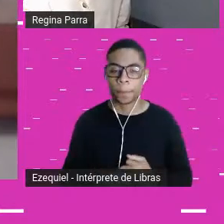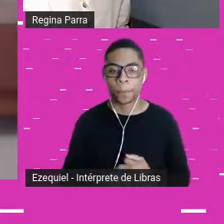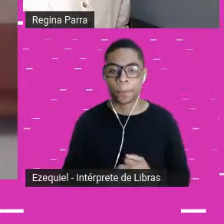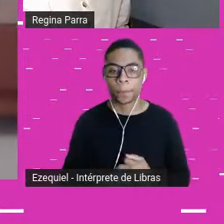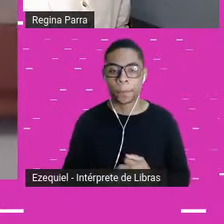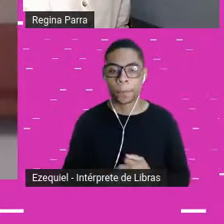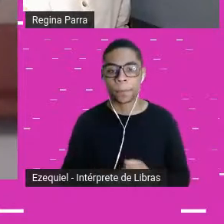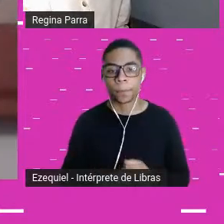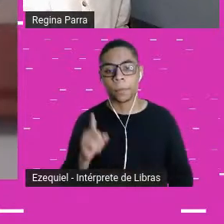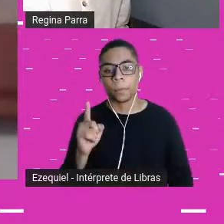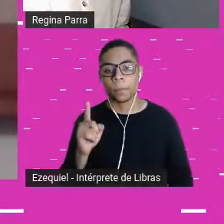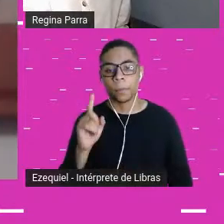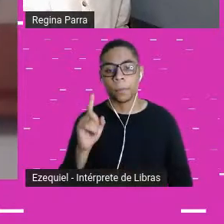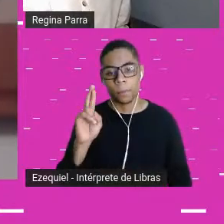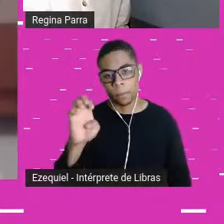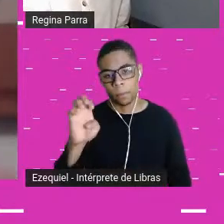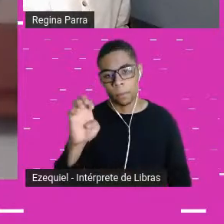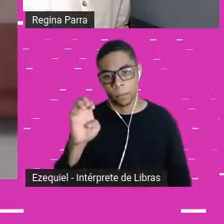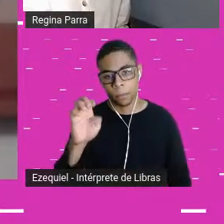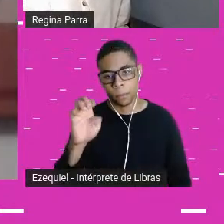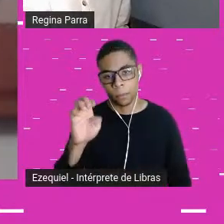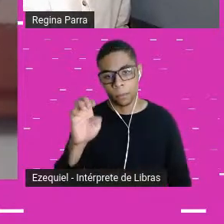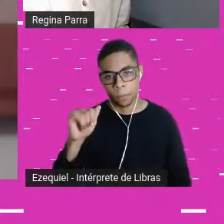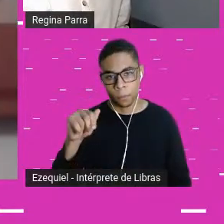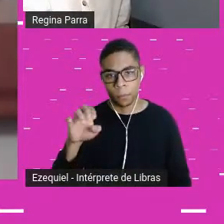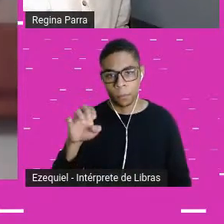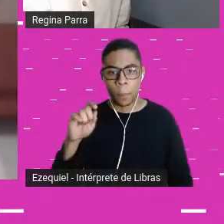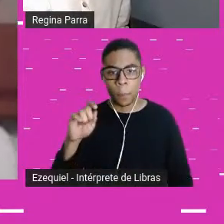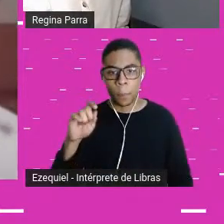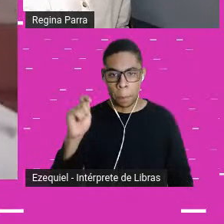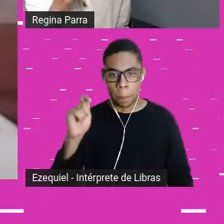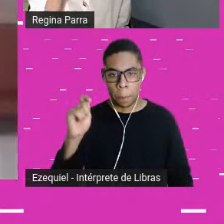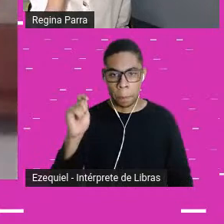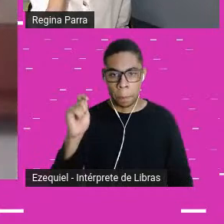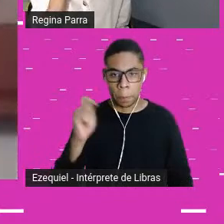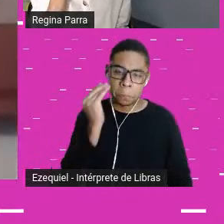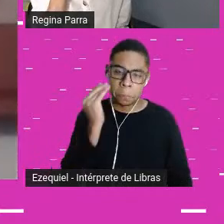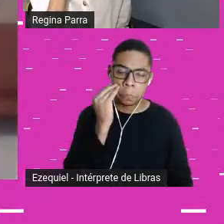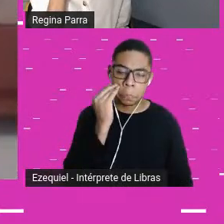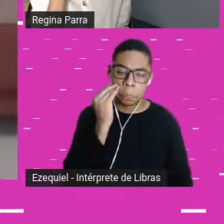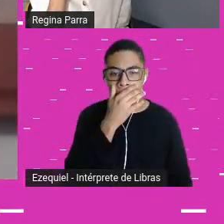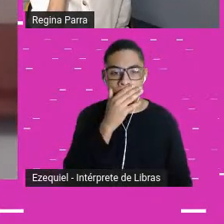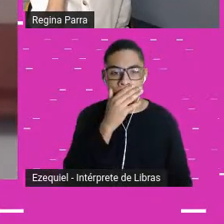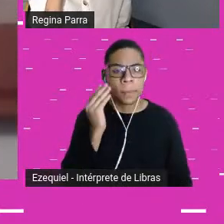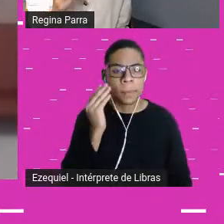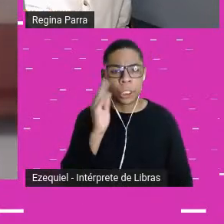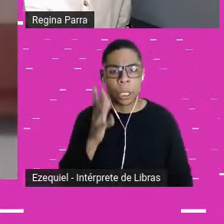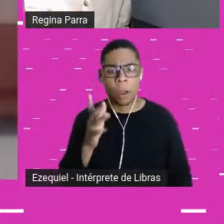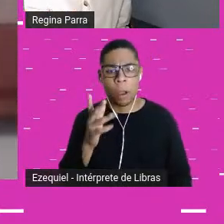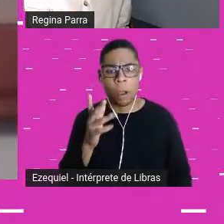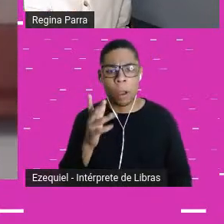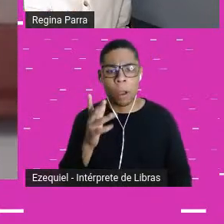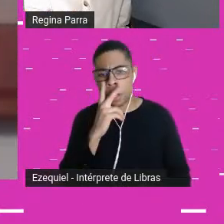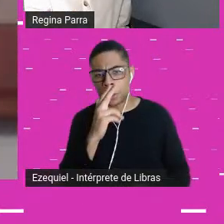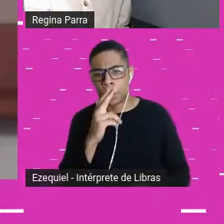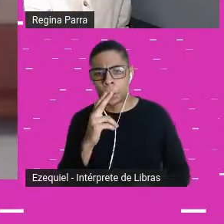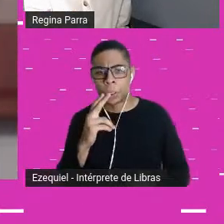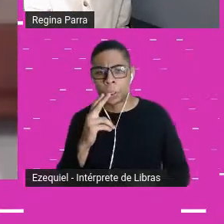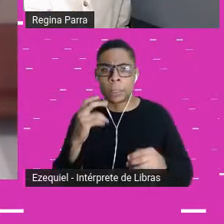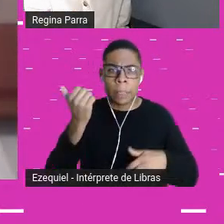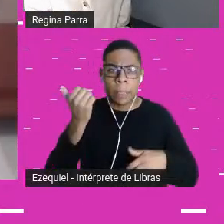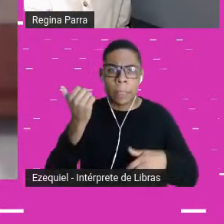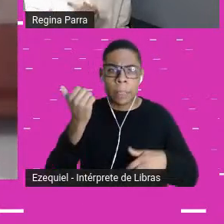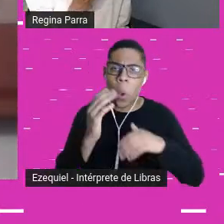vamos debruçar. Acho que você já trouxe alguns elementos aí muito, muito ricos sobre a